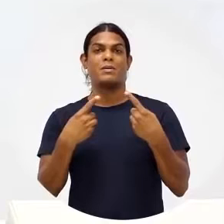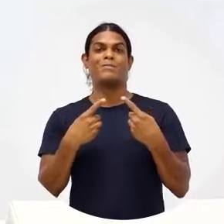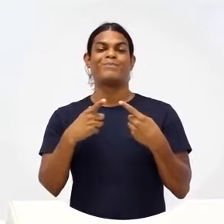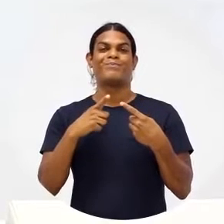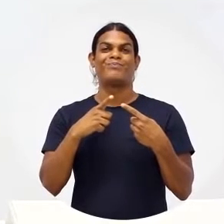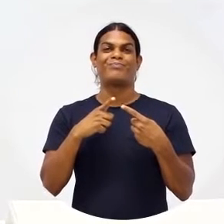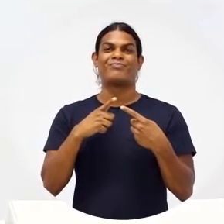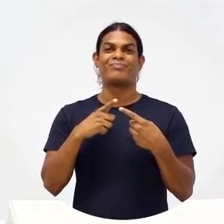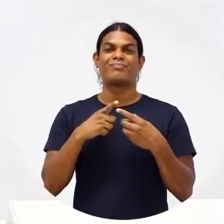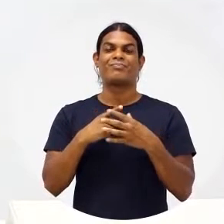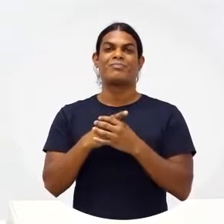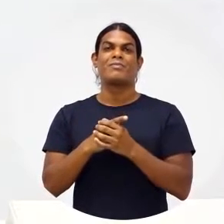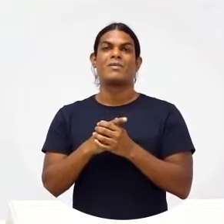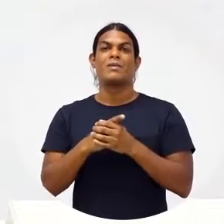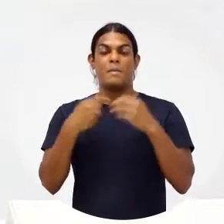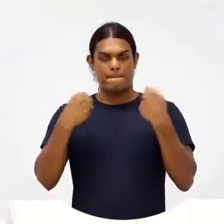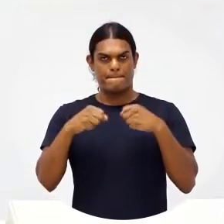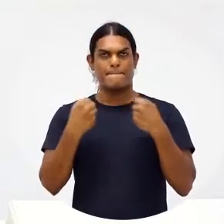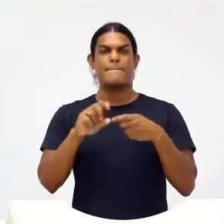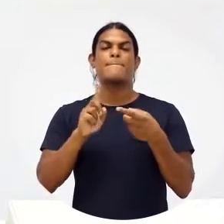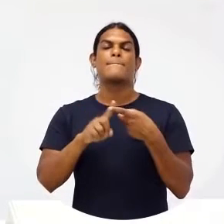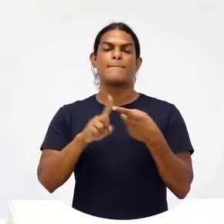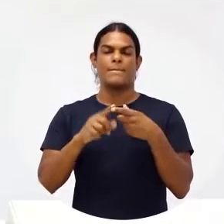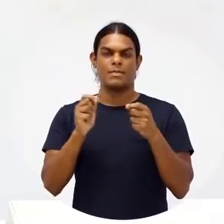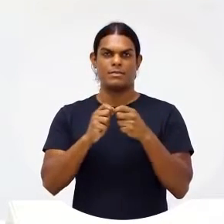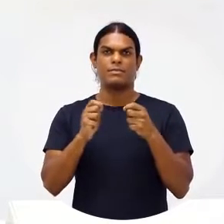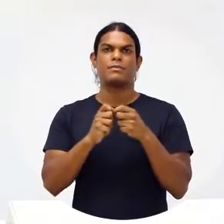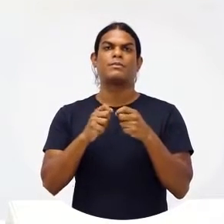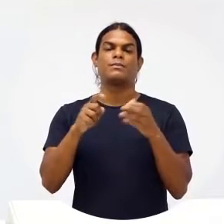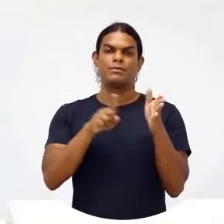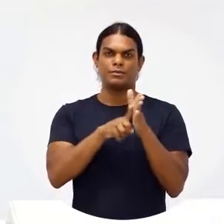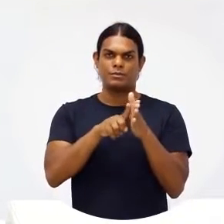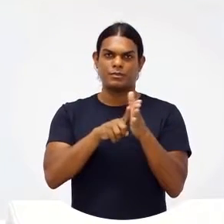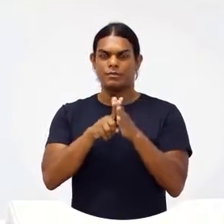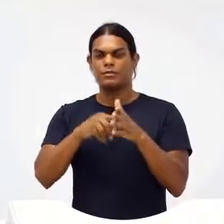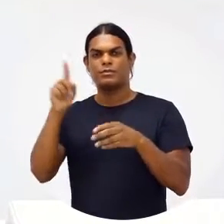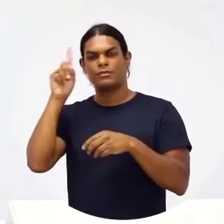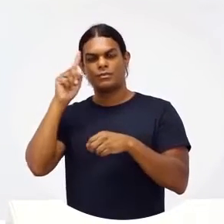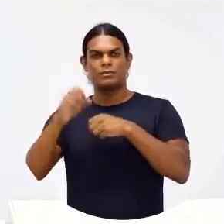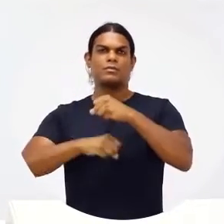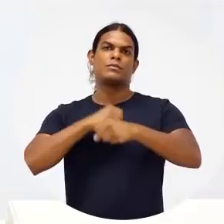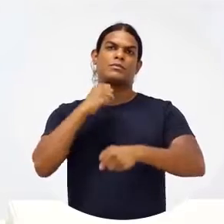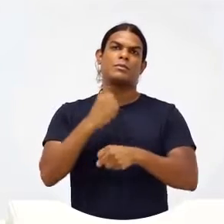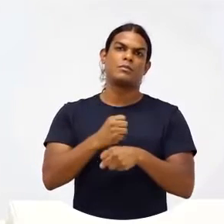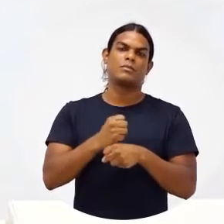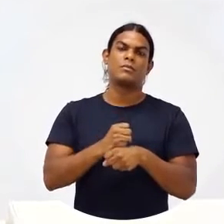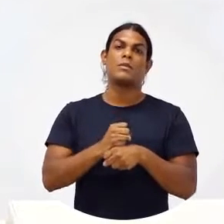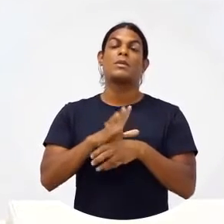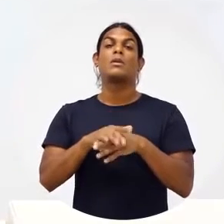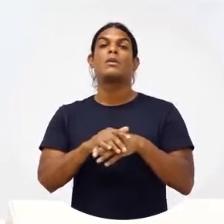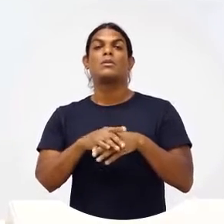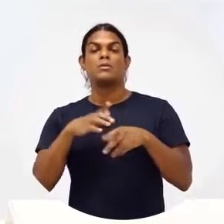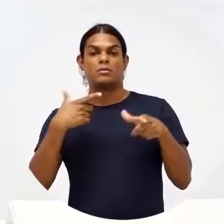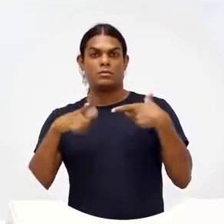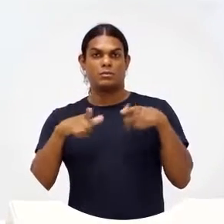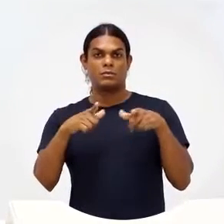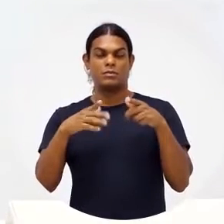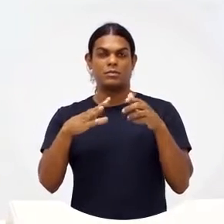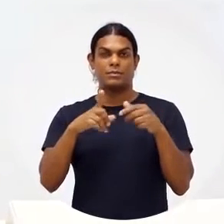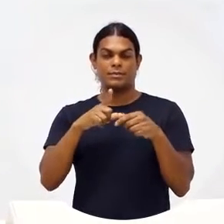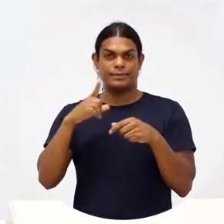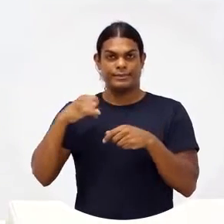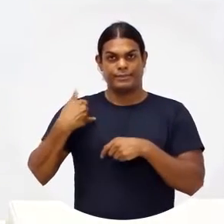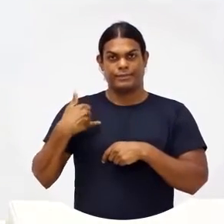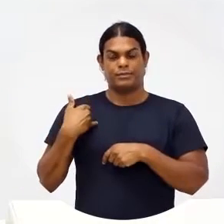de idade, eles também devem realizar o exame com a periodicidade anual. E os trabalhadores que estão entre 18